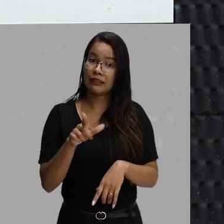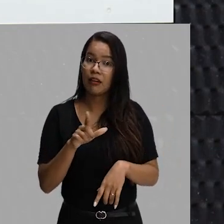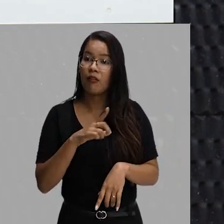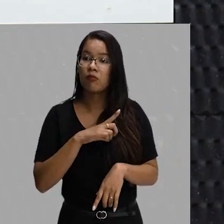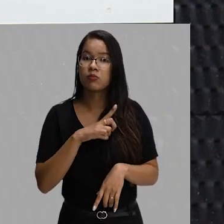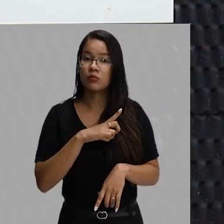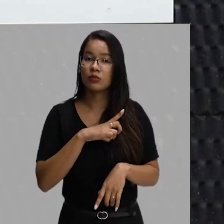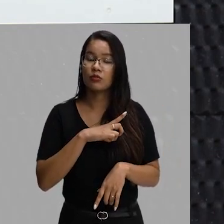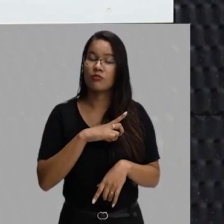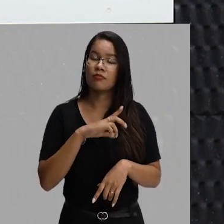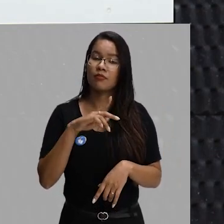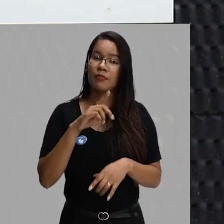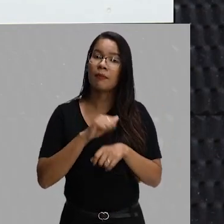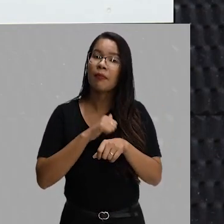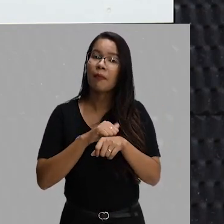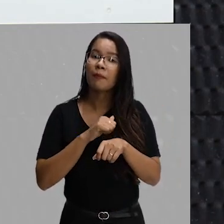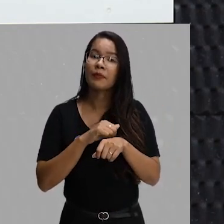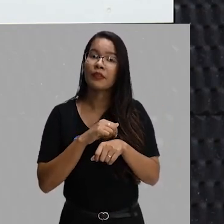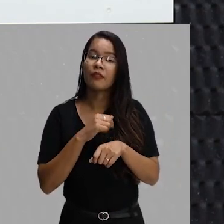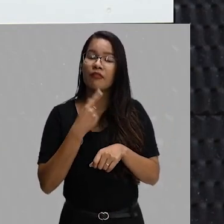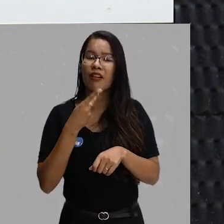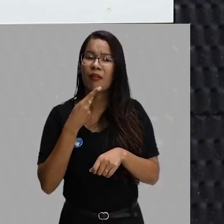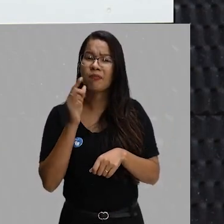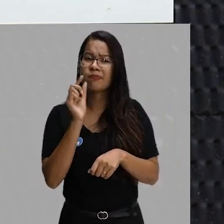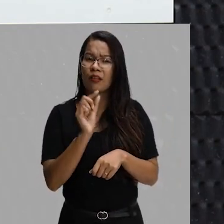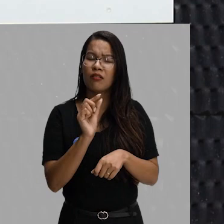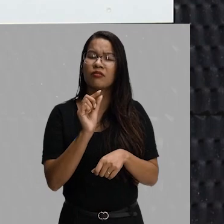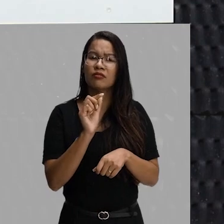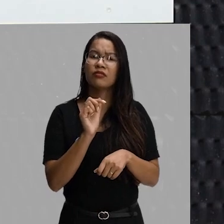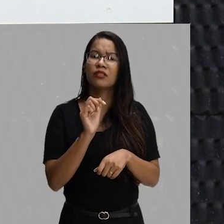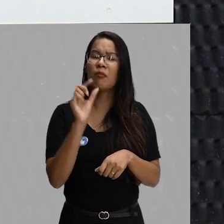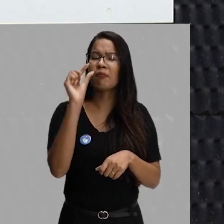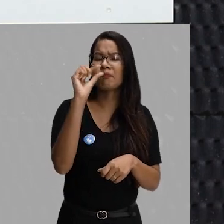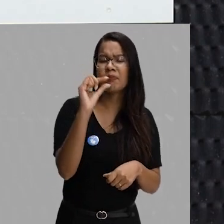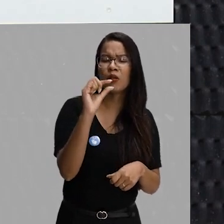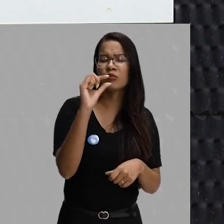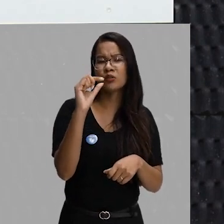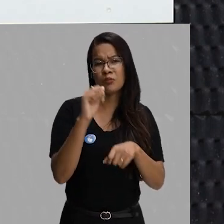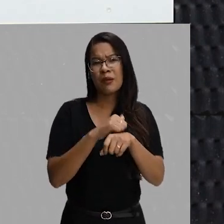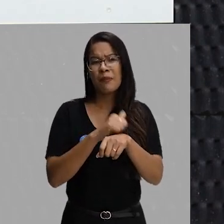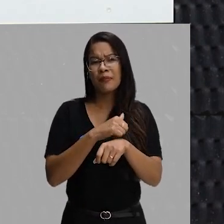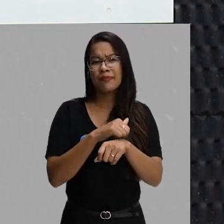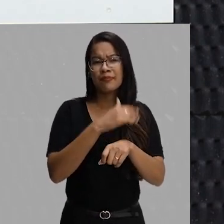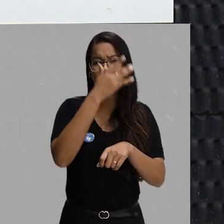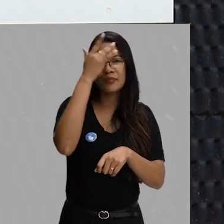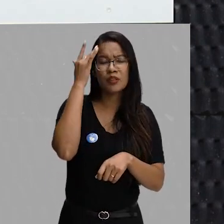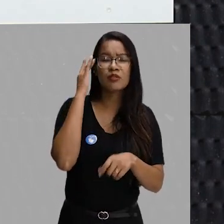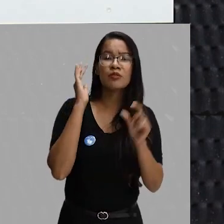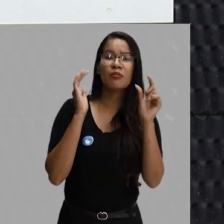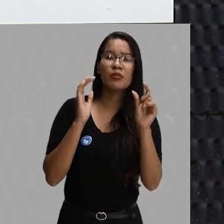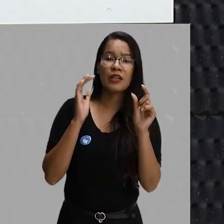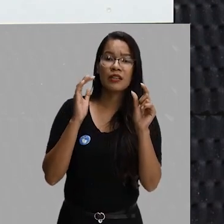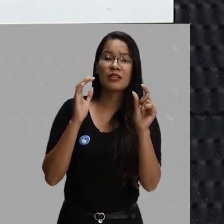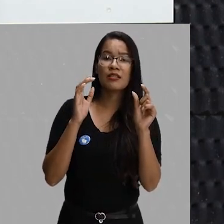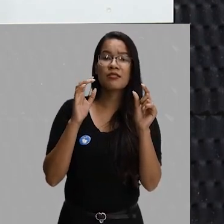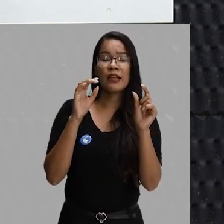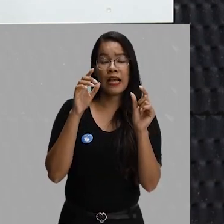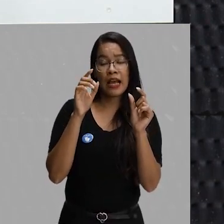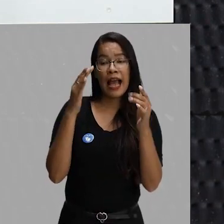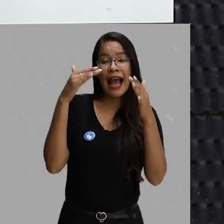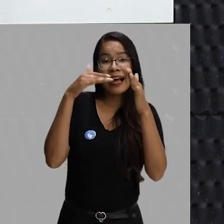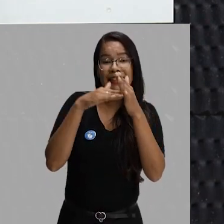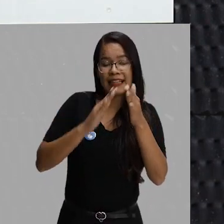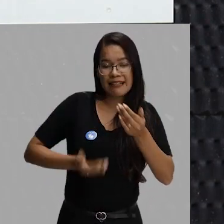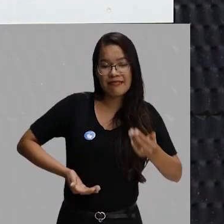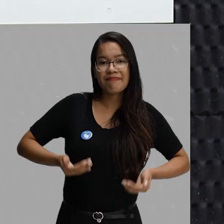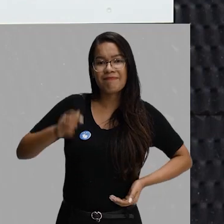quando nós falamos de alguns, nós falamos de uma minoria. Uma minoria desses plebeus acabam sendo escravizados por